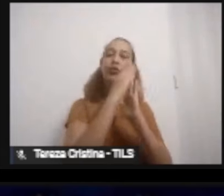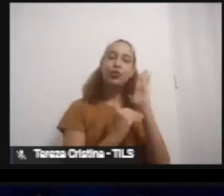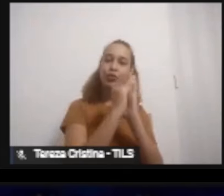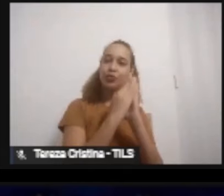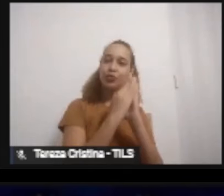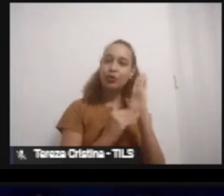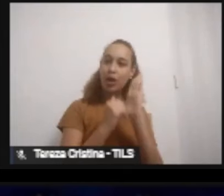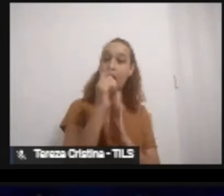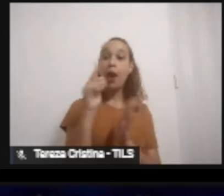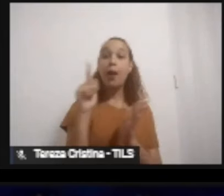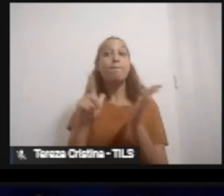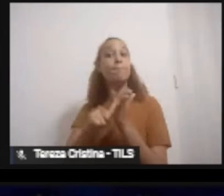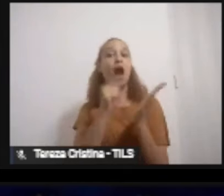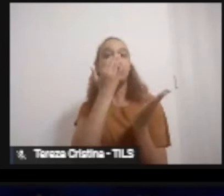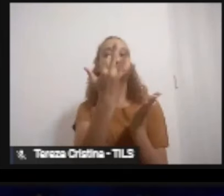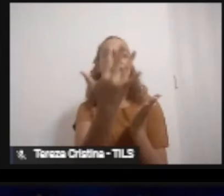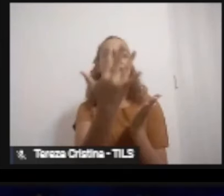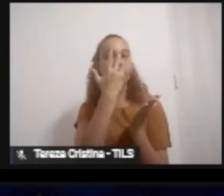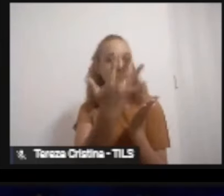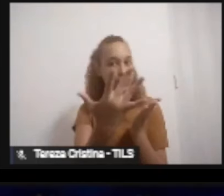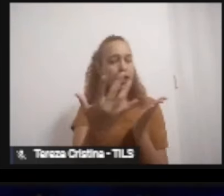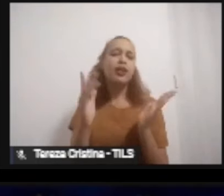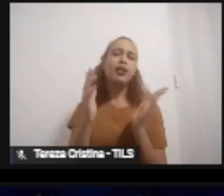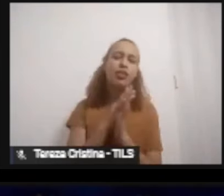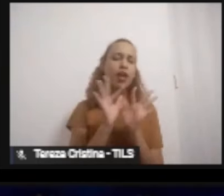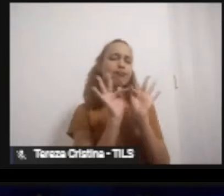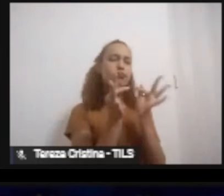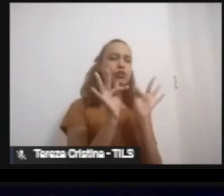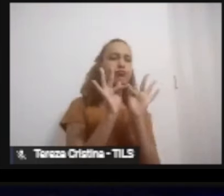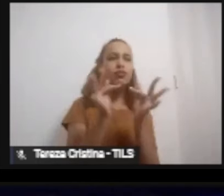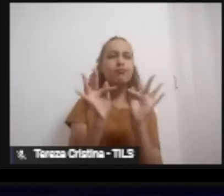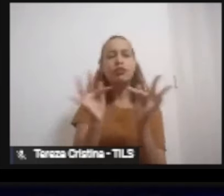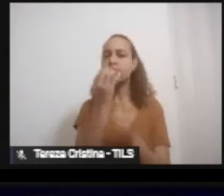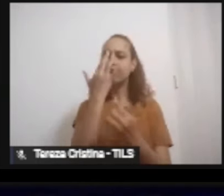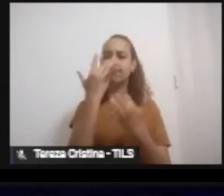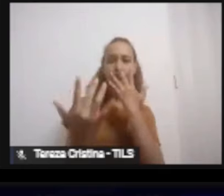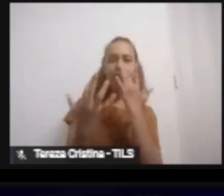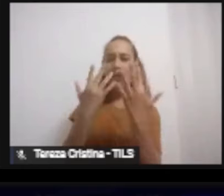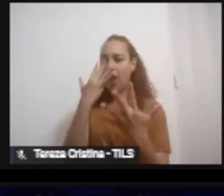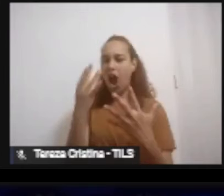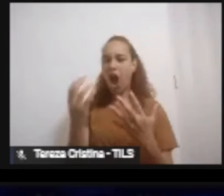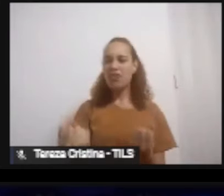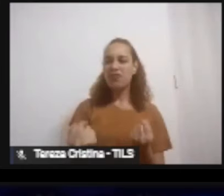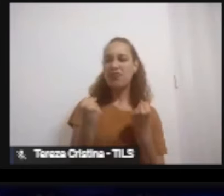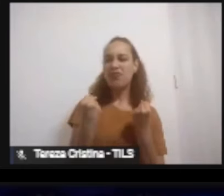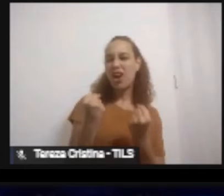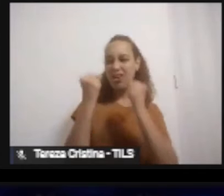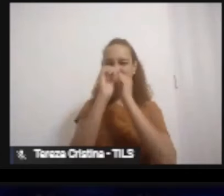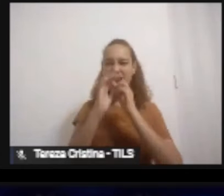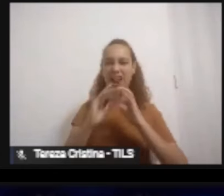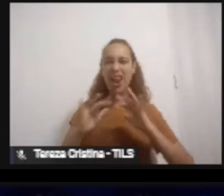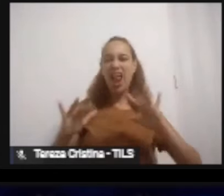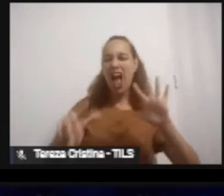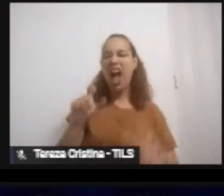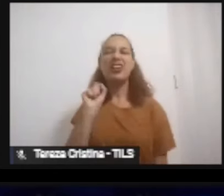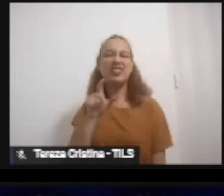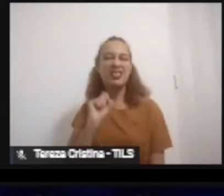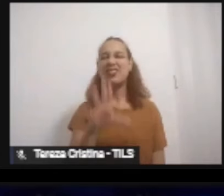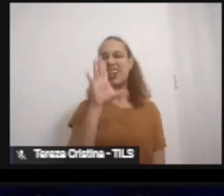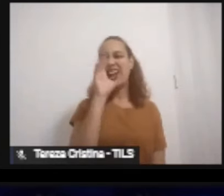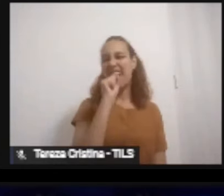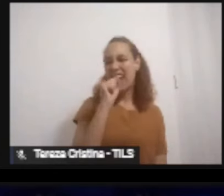colorido, e com detalhes em lápis de cor. São cores vibrantes, azul, laranja,